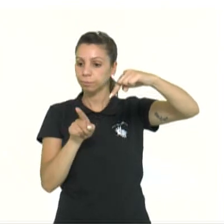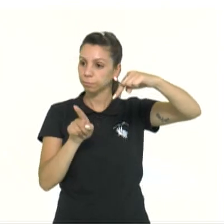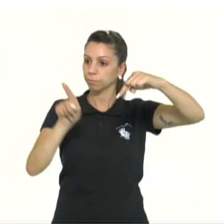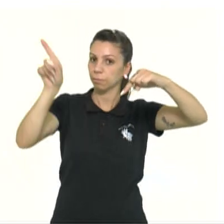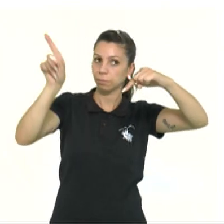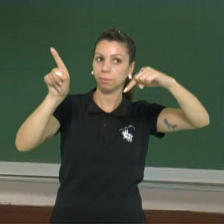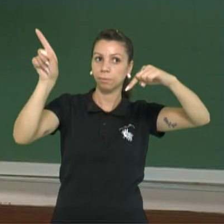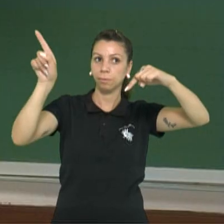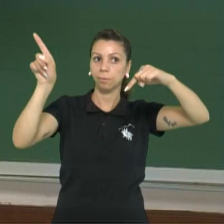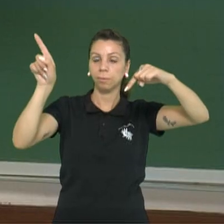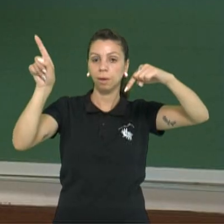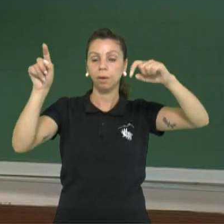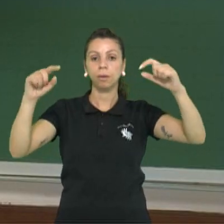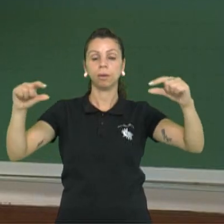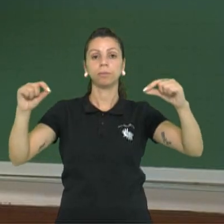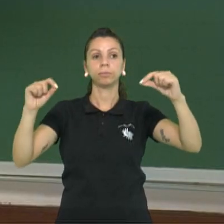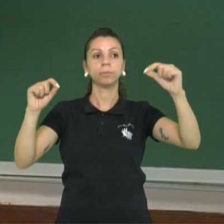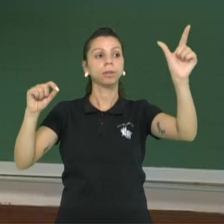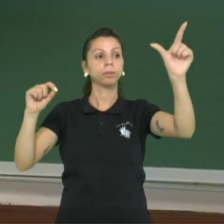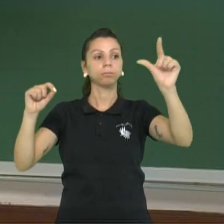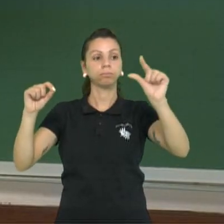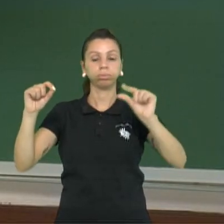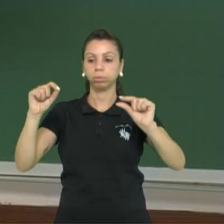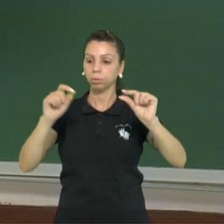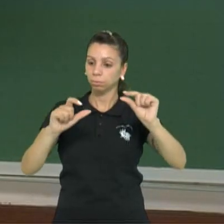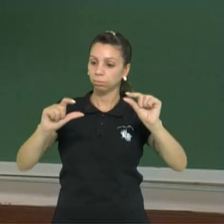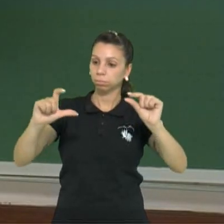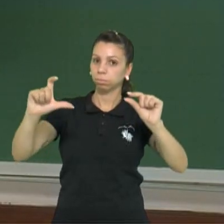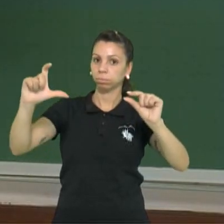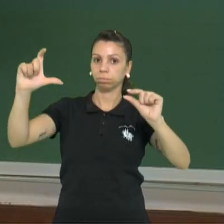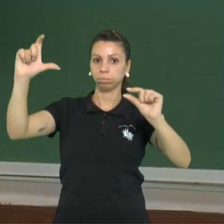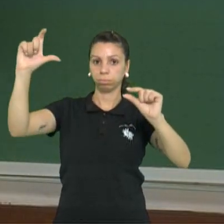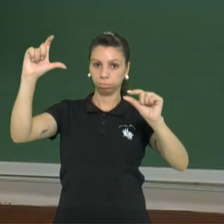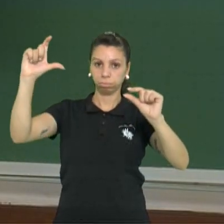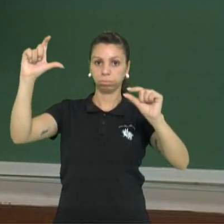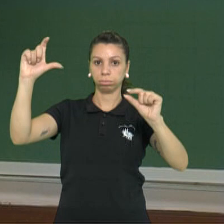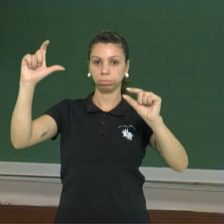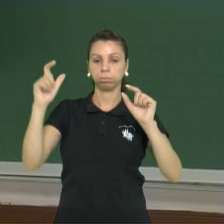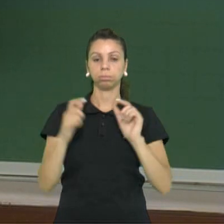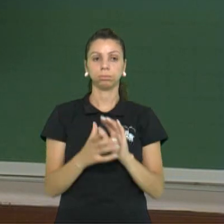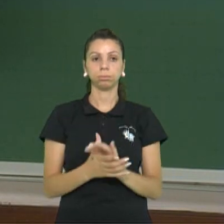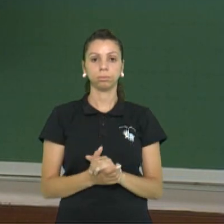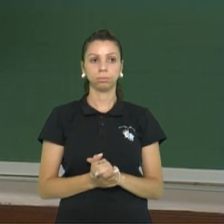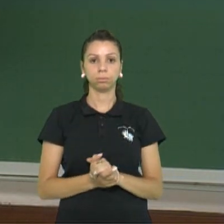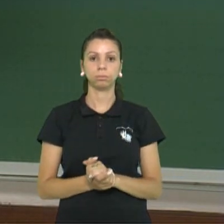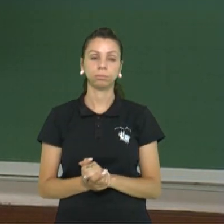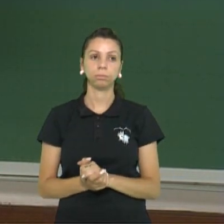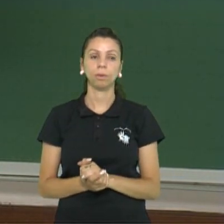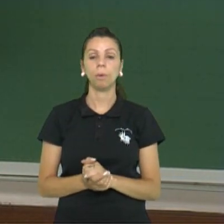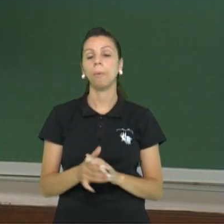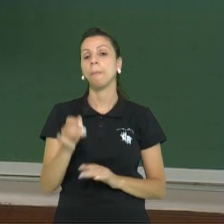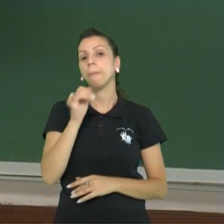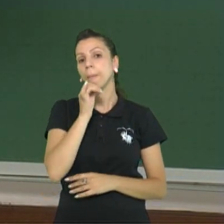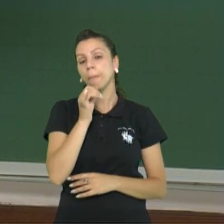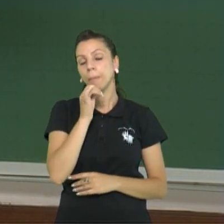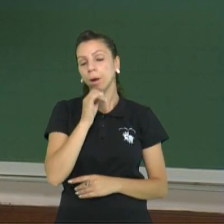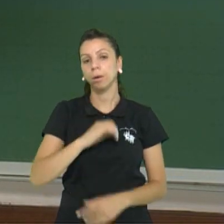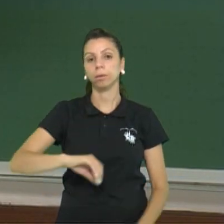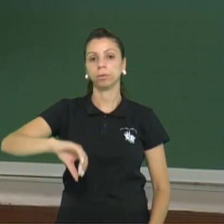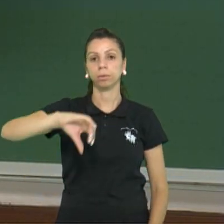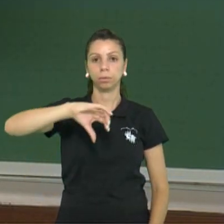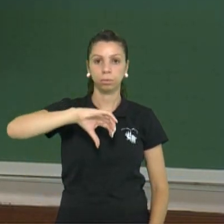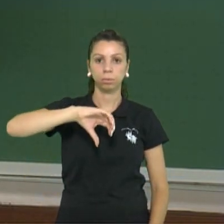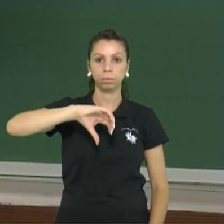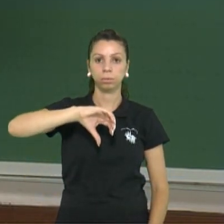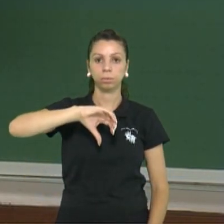crescer. Eu aumento o valor de x e aumento o valor da minha função também. Se a parábola é com